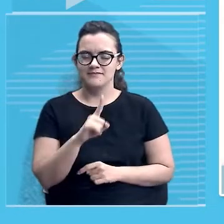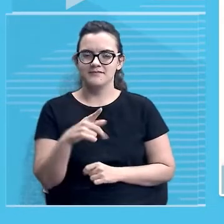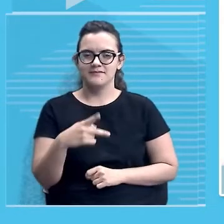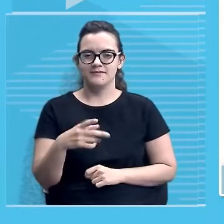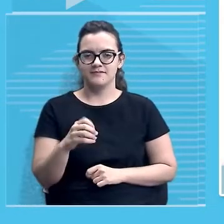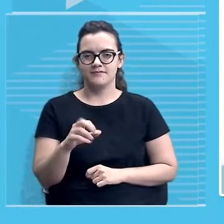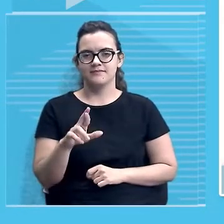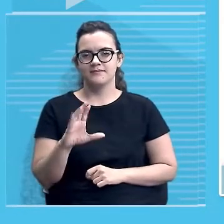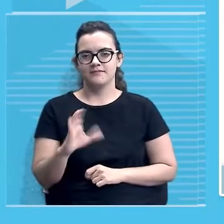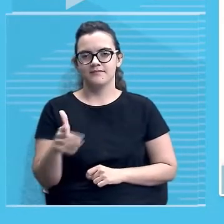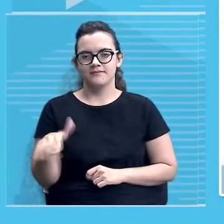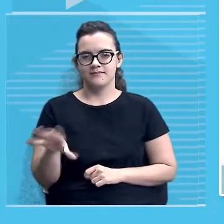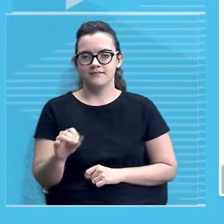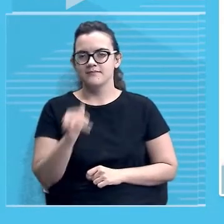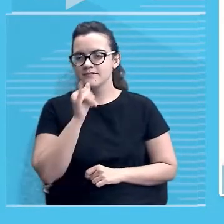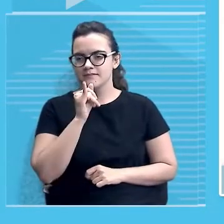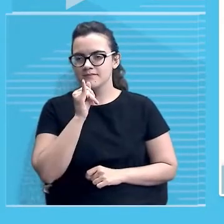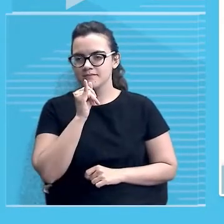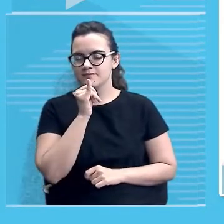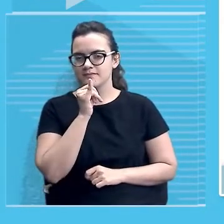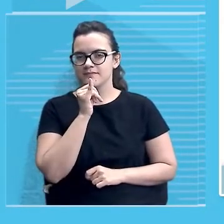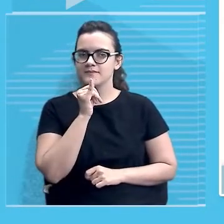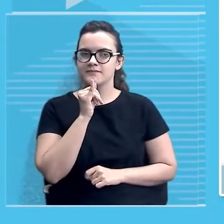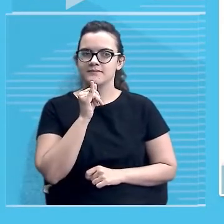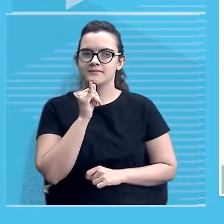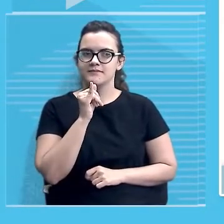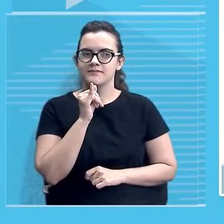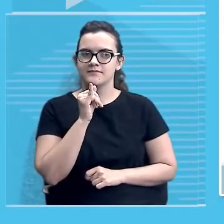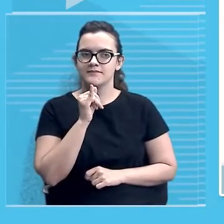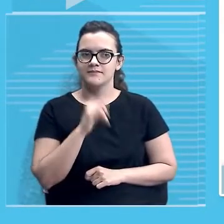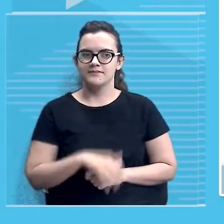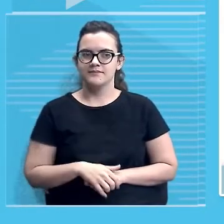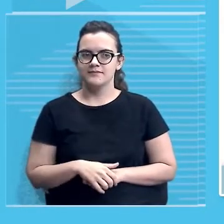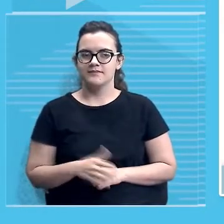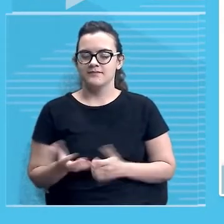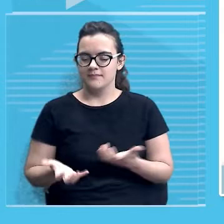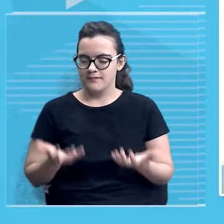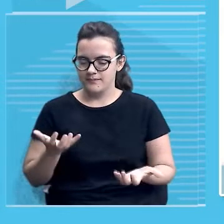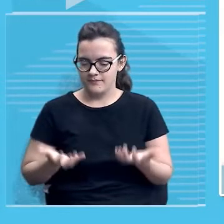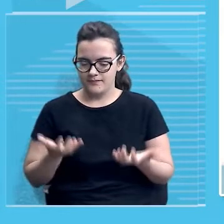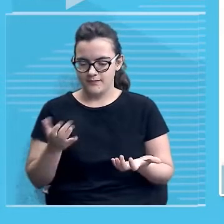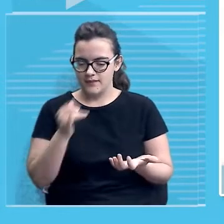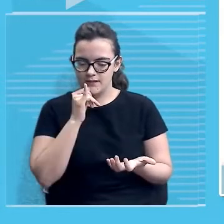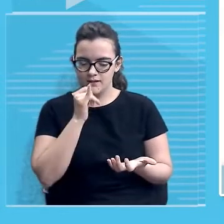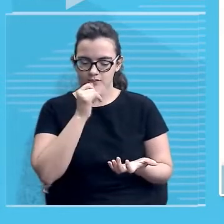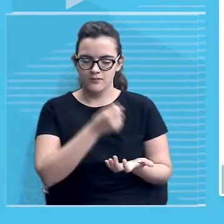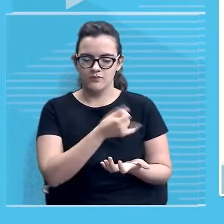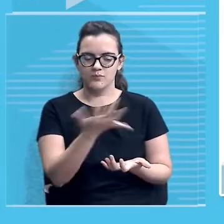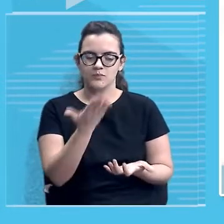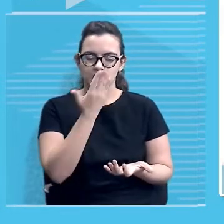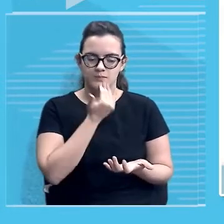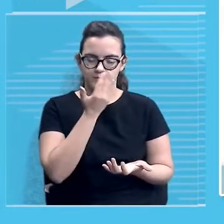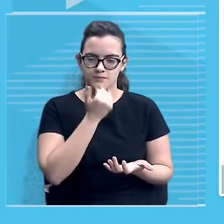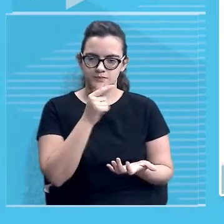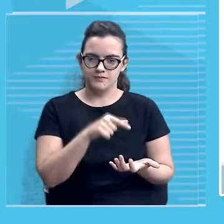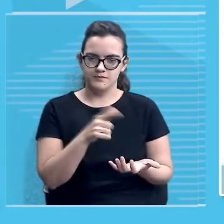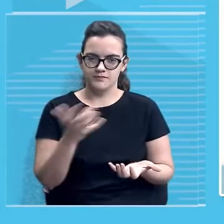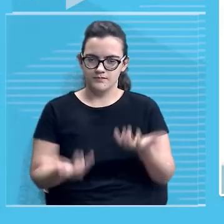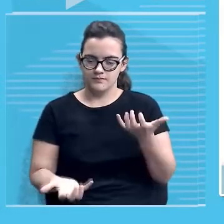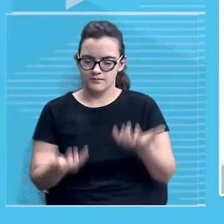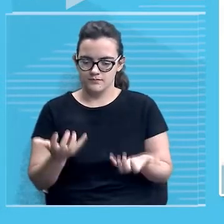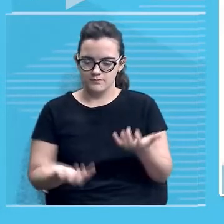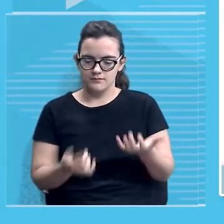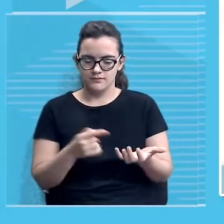tá? A gente fala aí porção. Então, quando eu consumir a porção de um